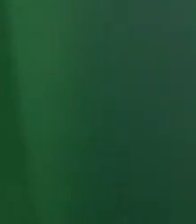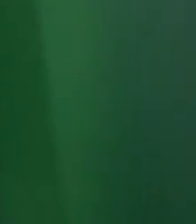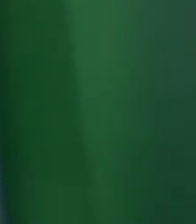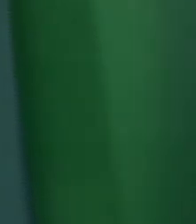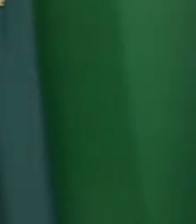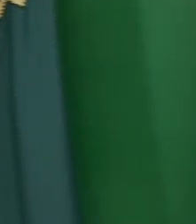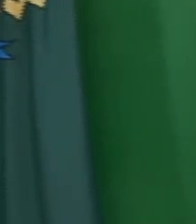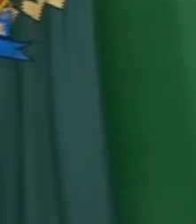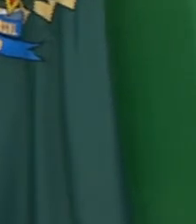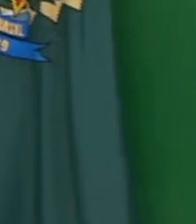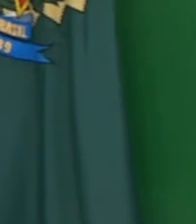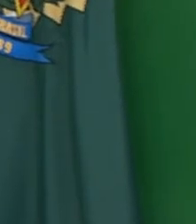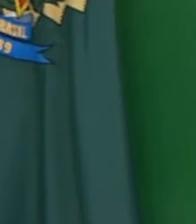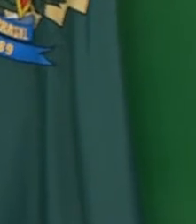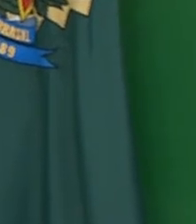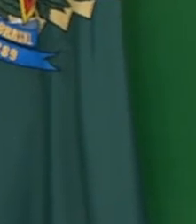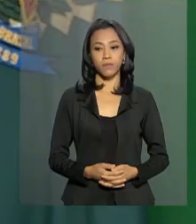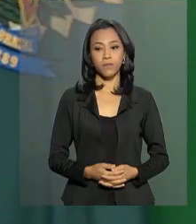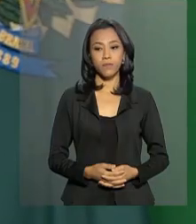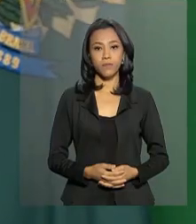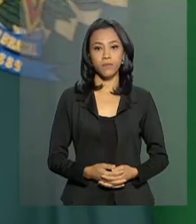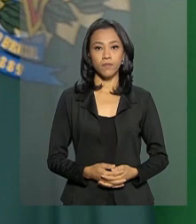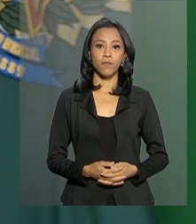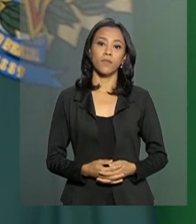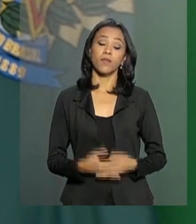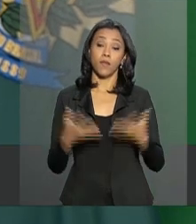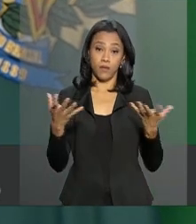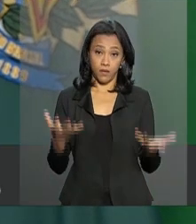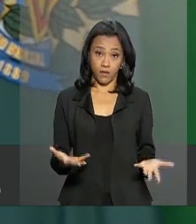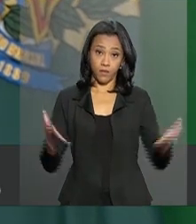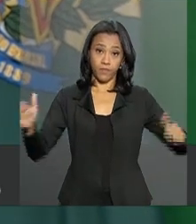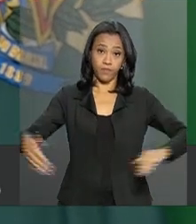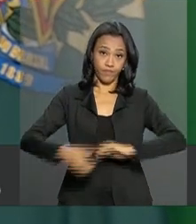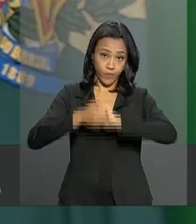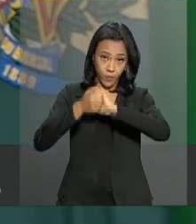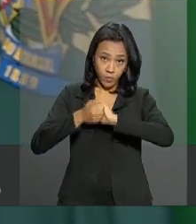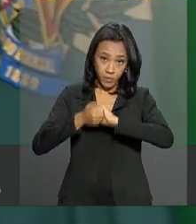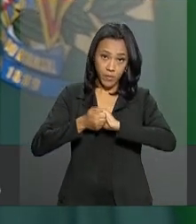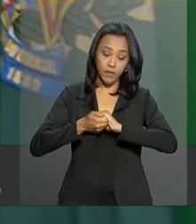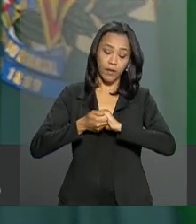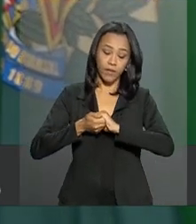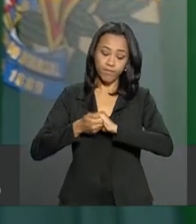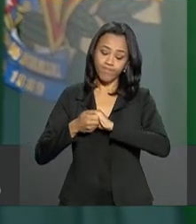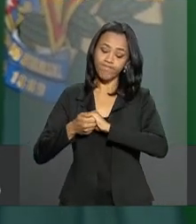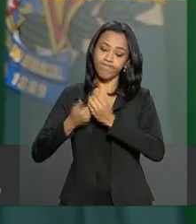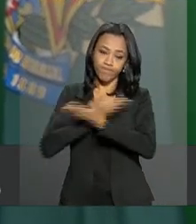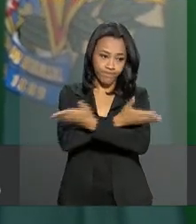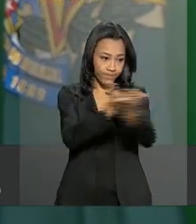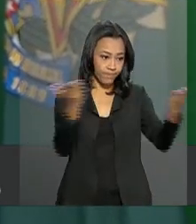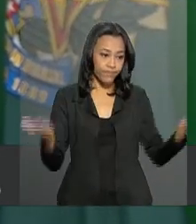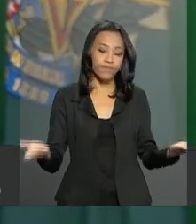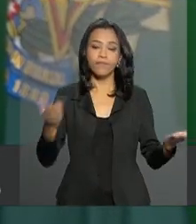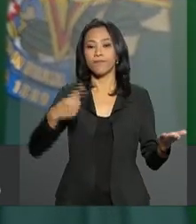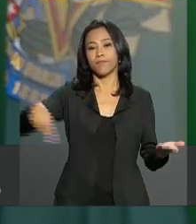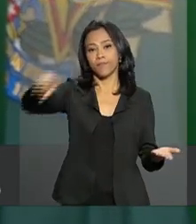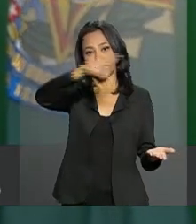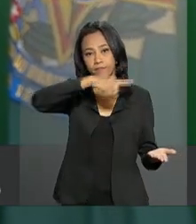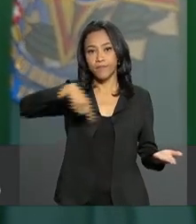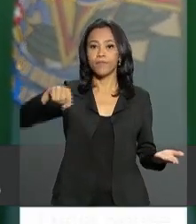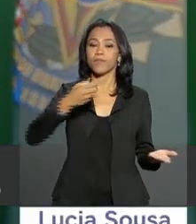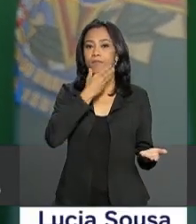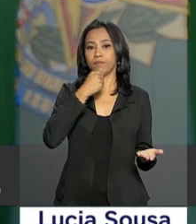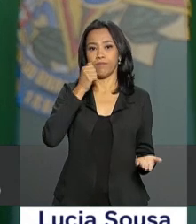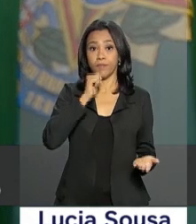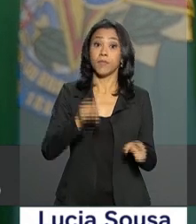quero cumprimentar naturalmente não senhores e senhoras complementar os nossos ministros e